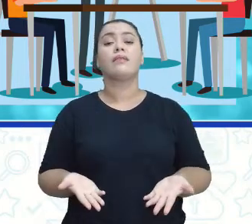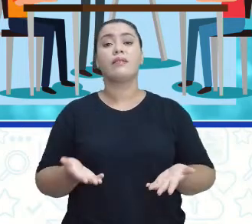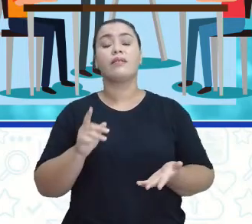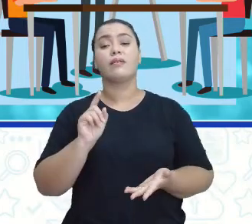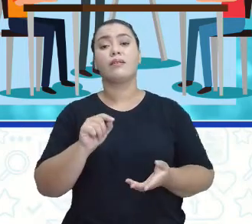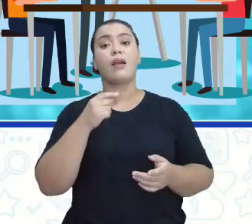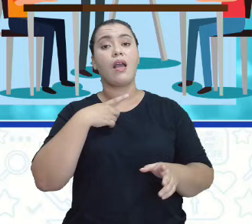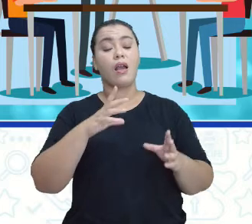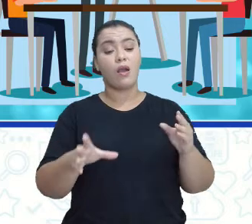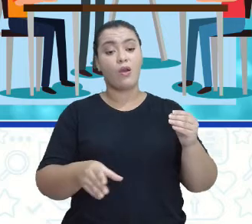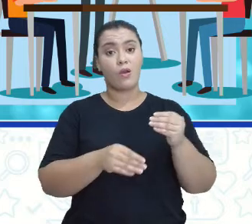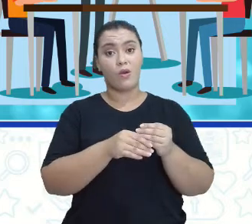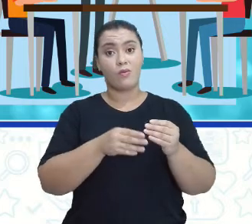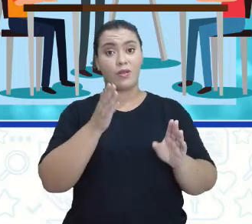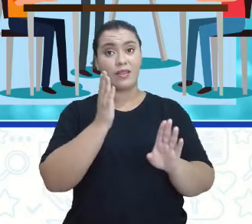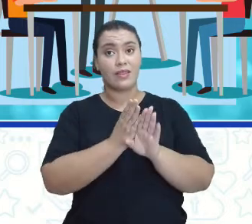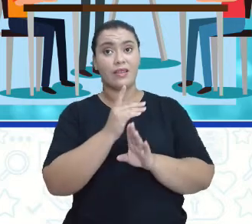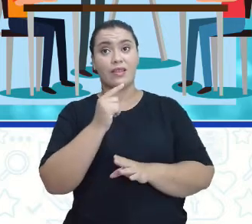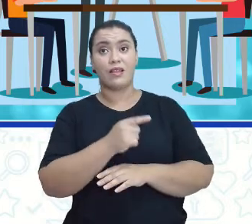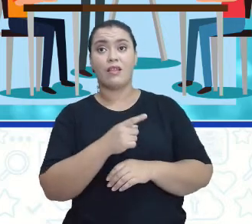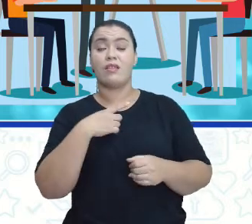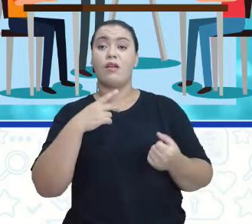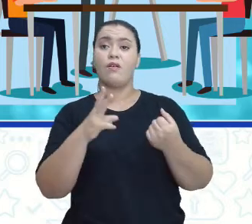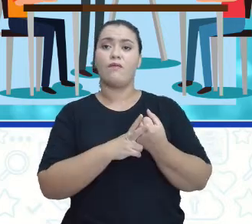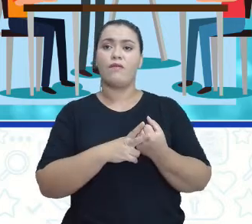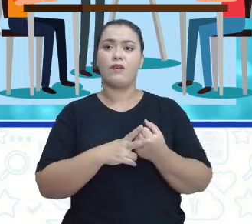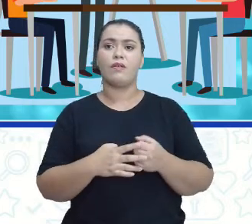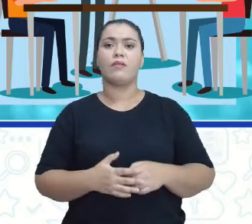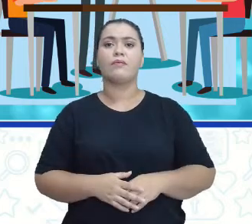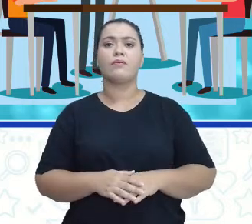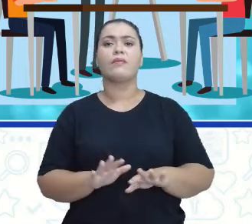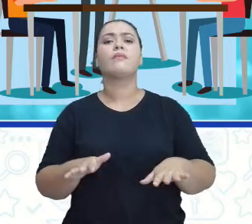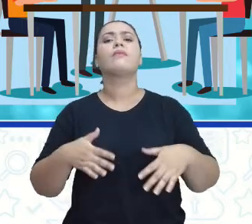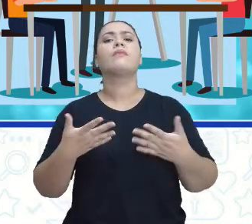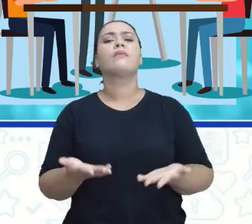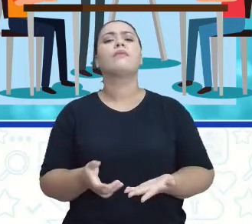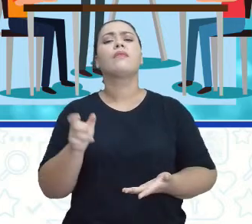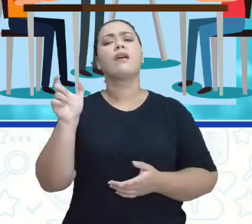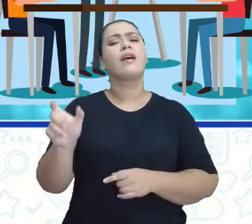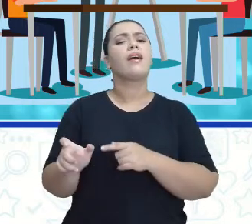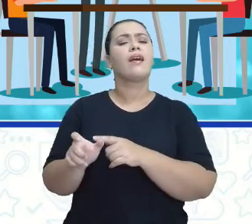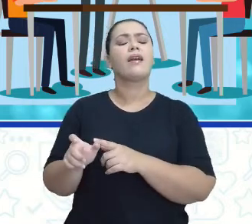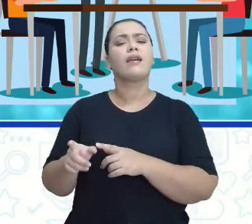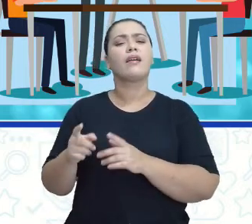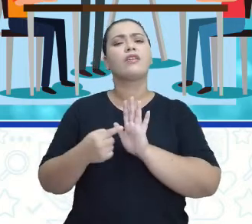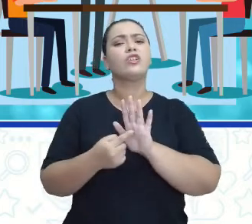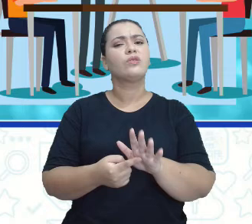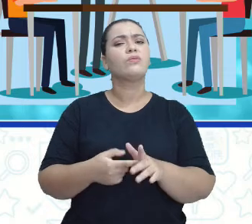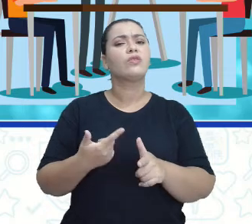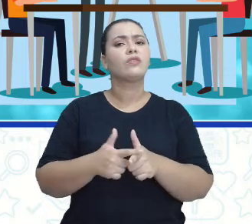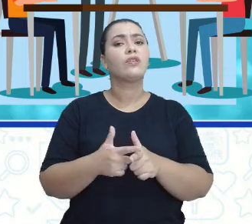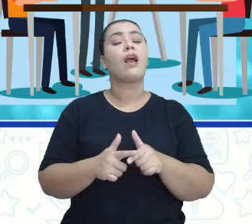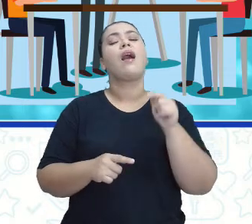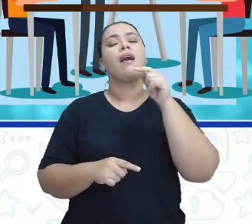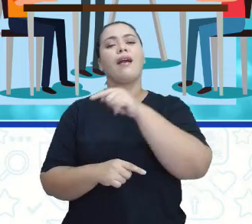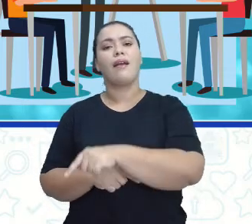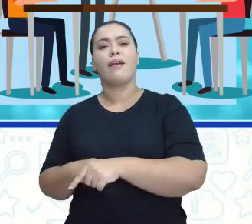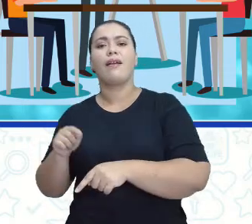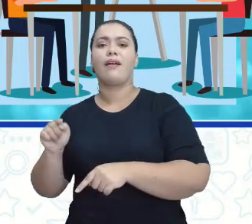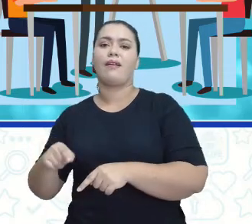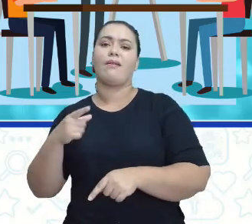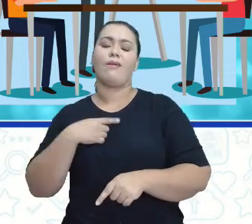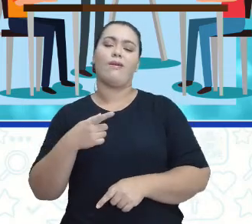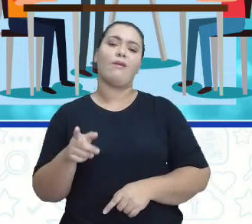um complemento direto. Mas suas dificuldades a quem? A quem?